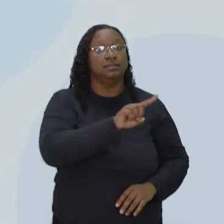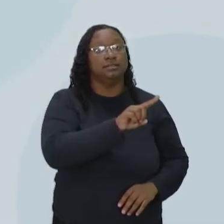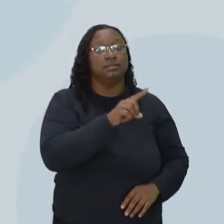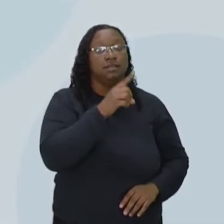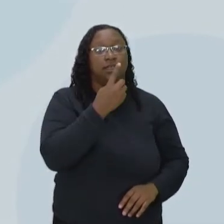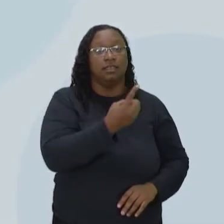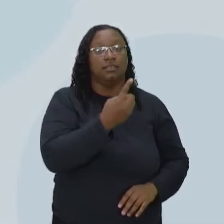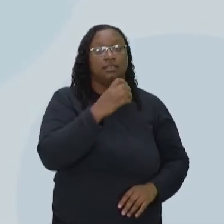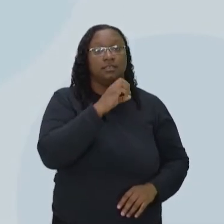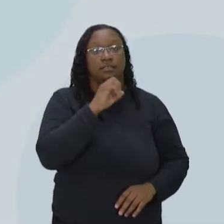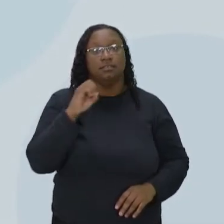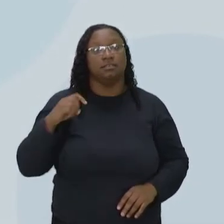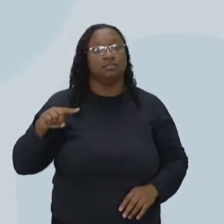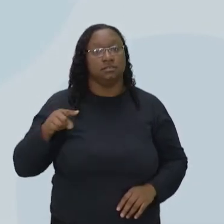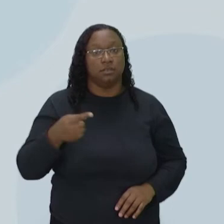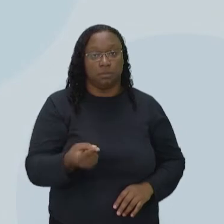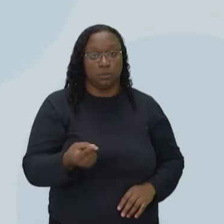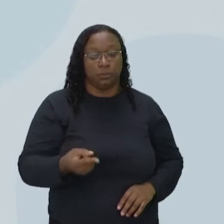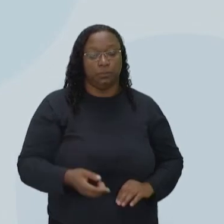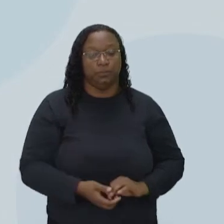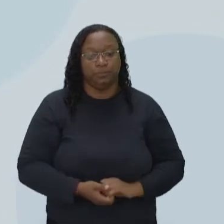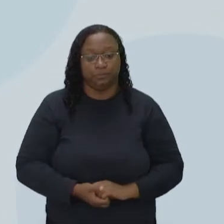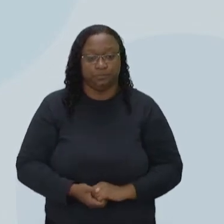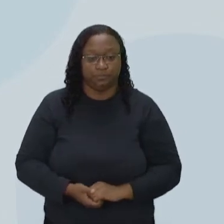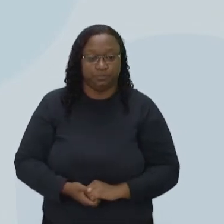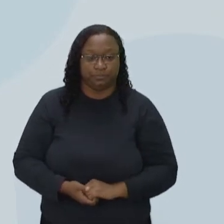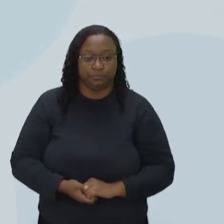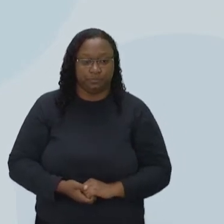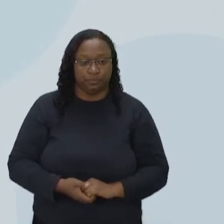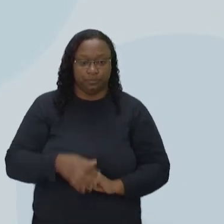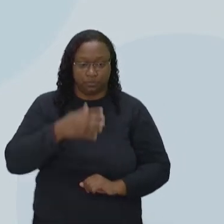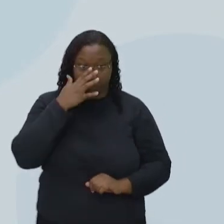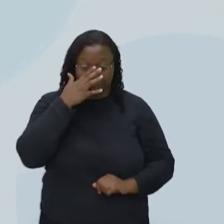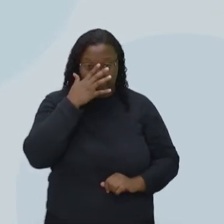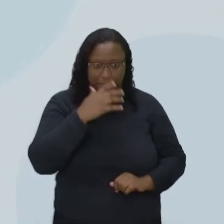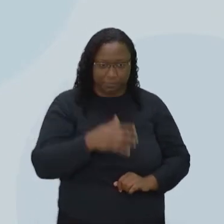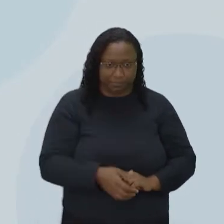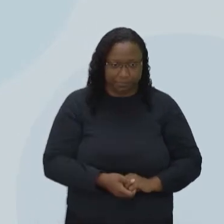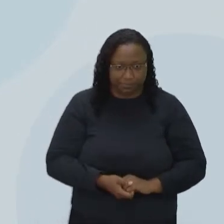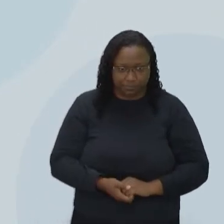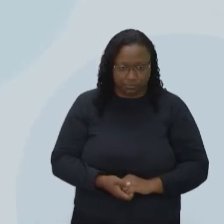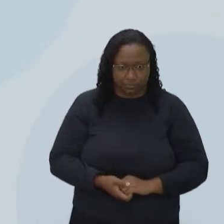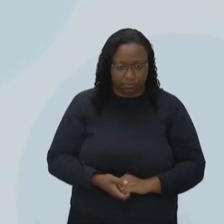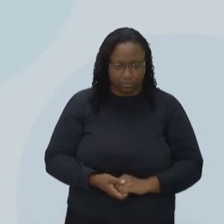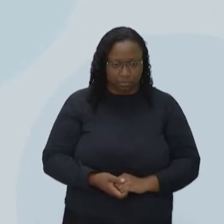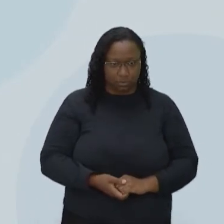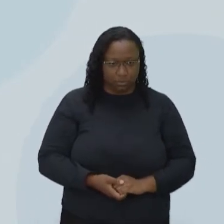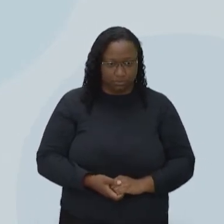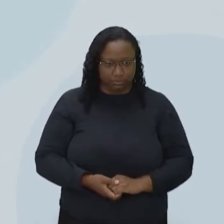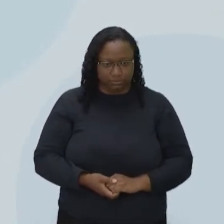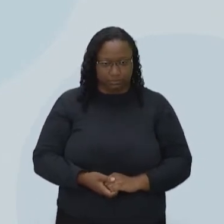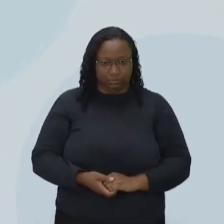ó. 100 mil. Tira aqui, beleza.